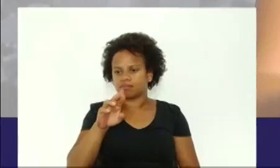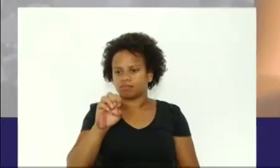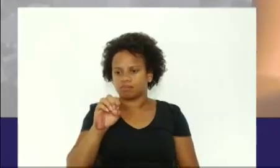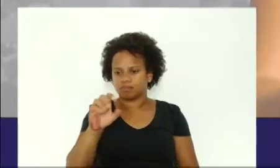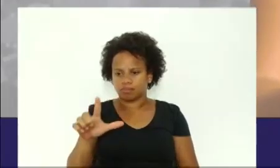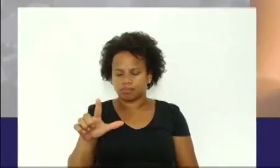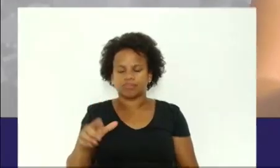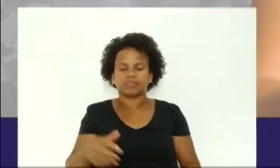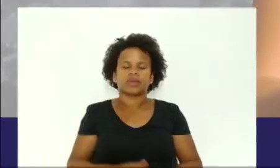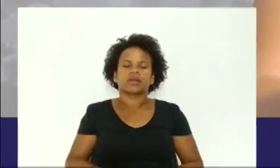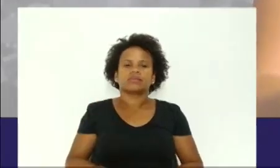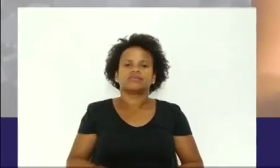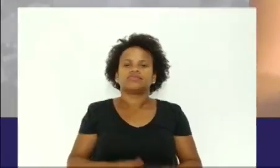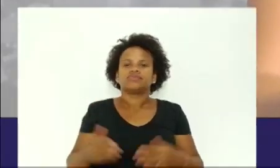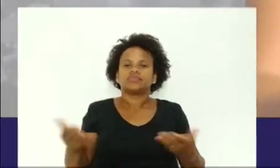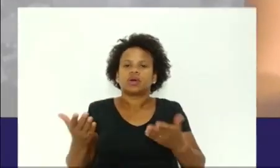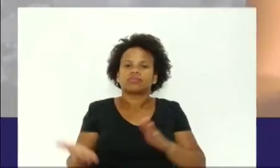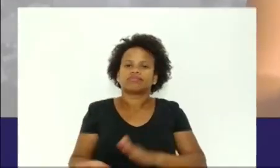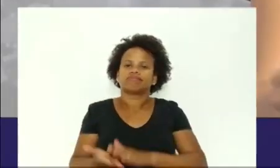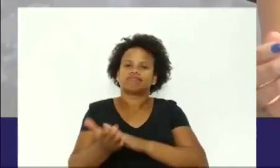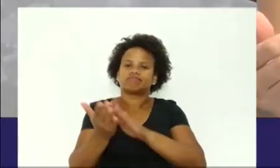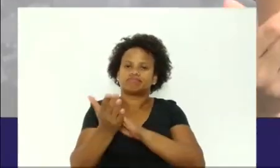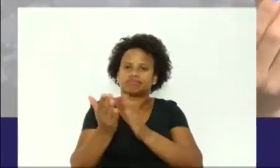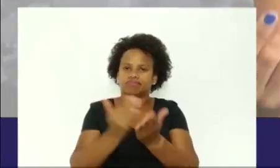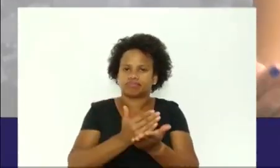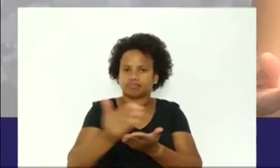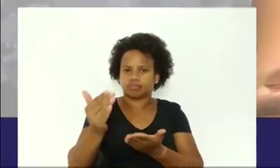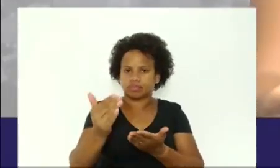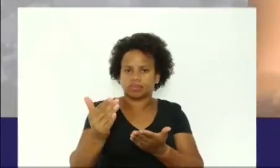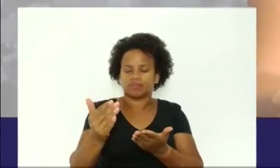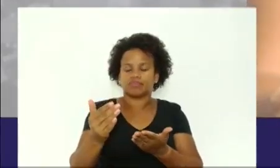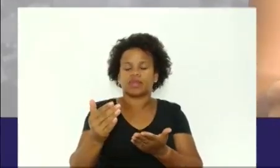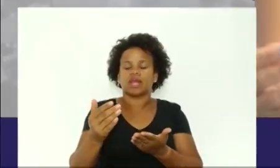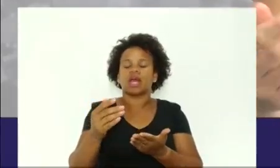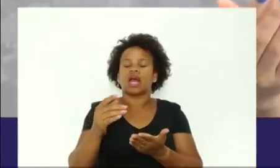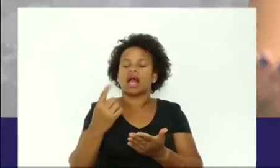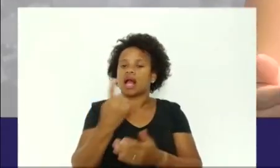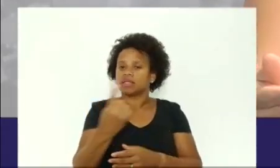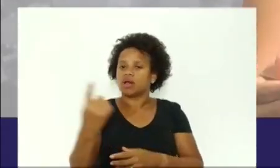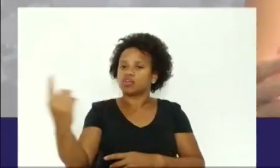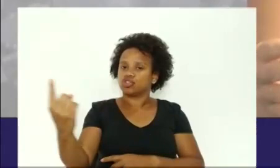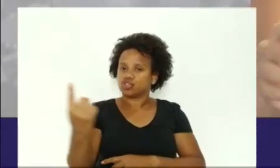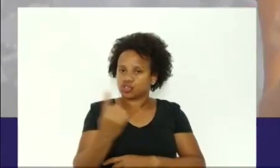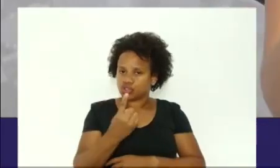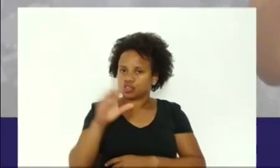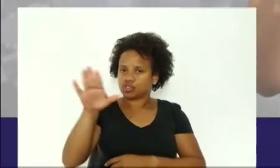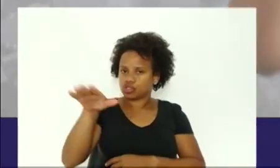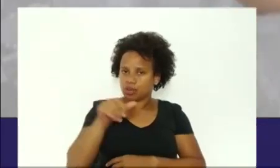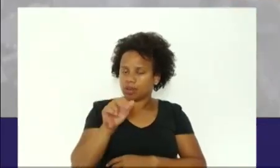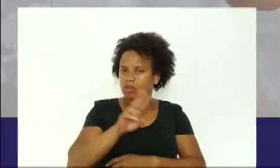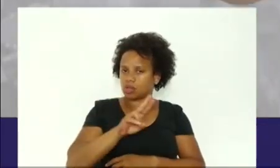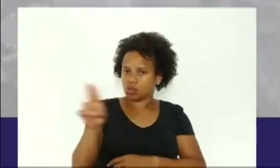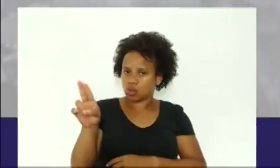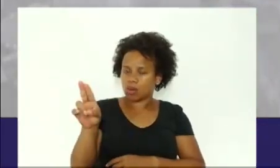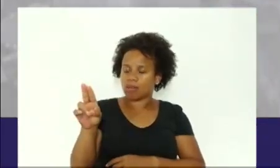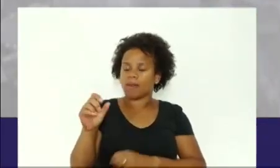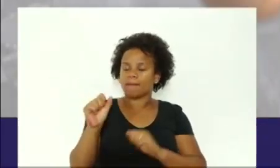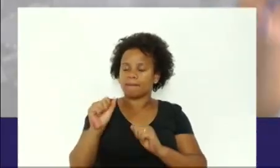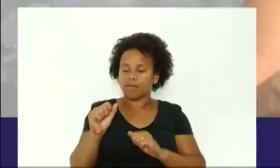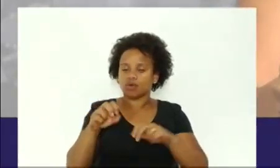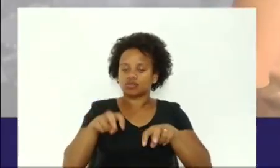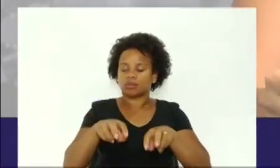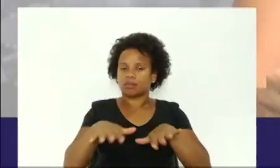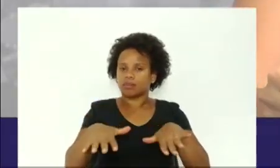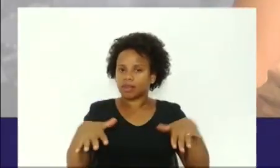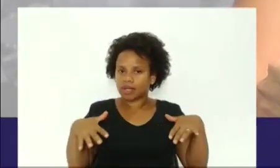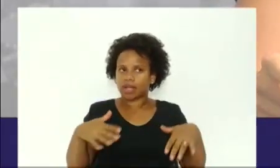Então, vamos às homenagens. No momento em que for chamada, eu peço que a homenageada se posicione à frente do plenário, aqui na